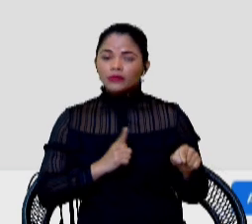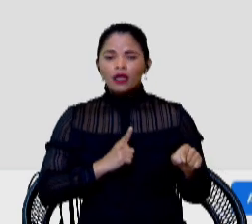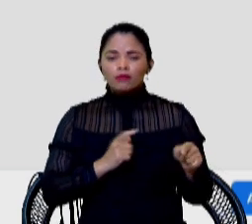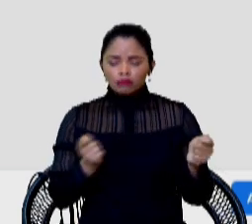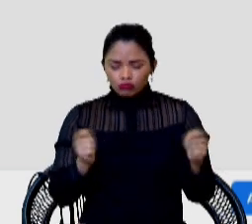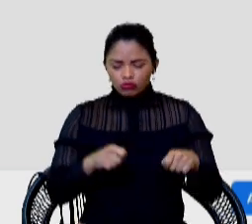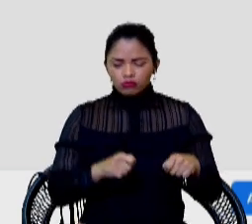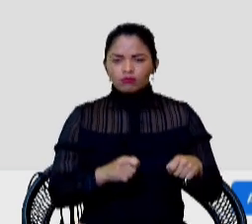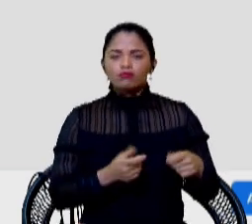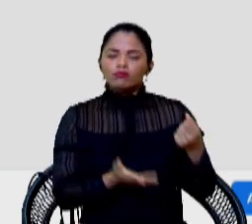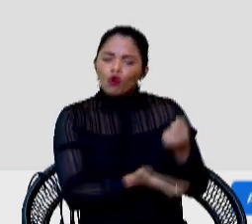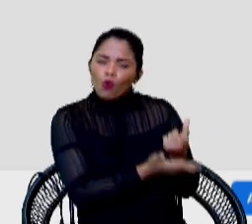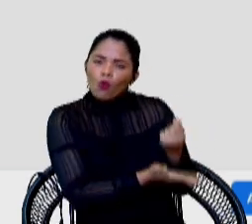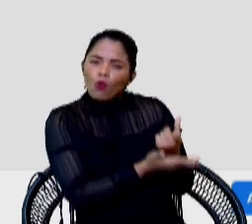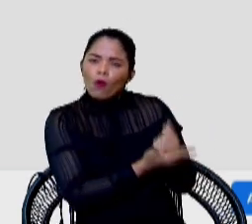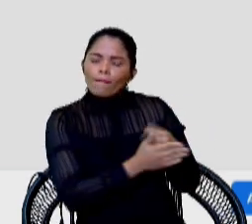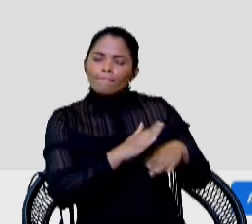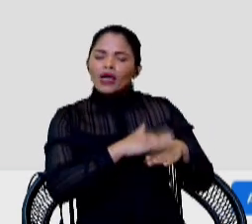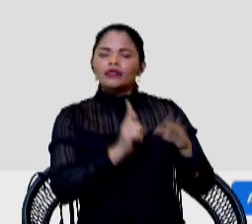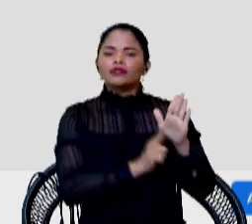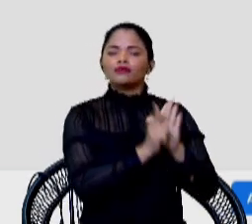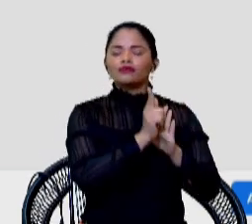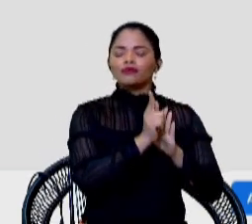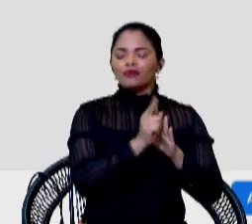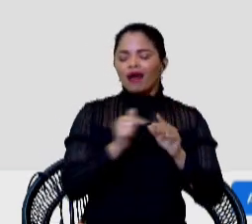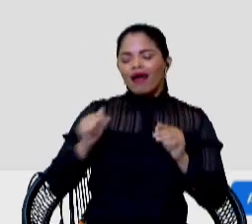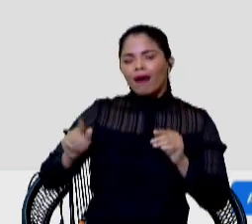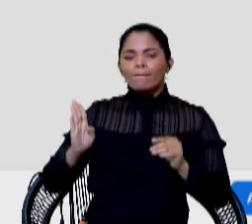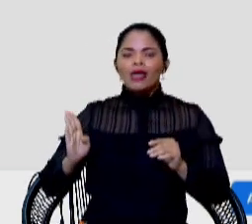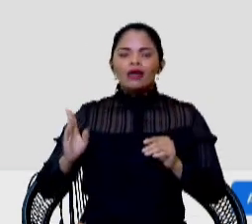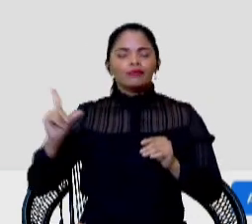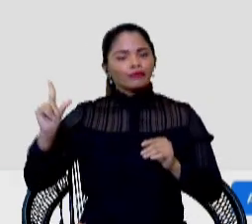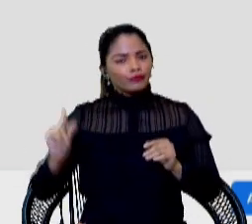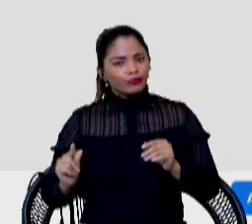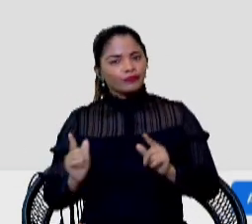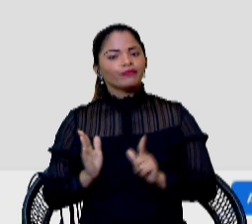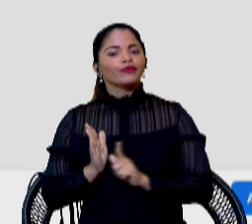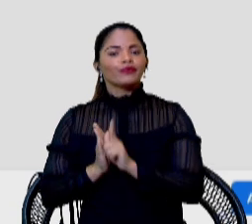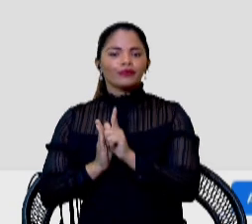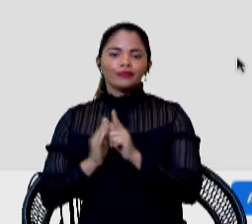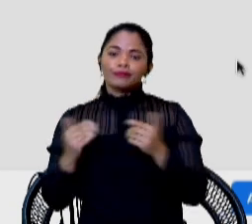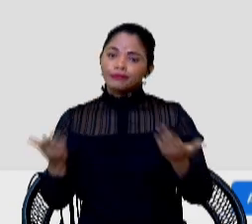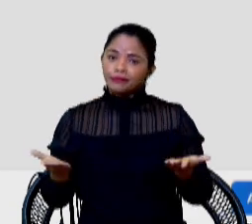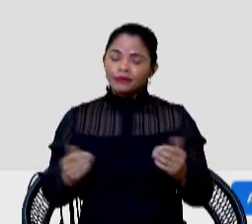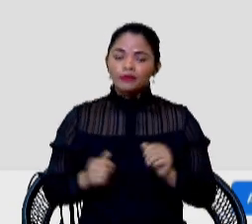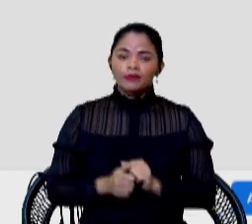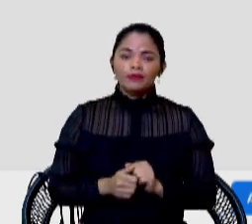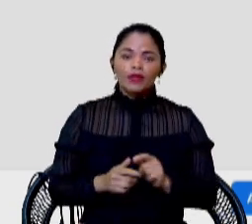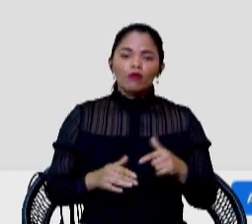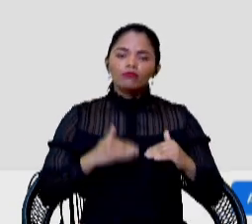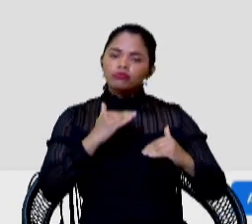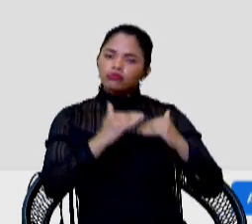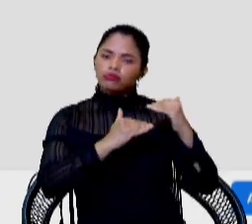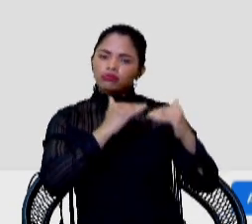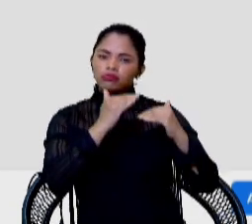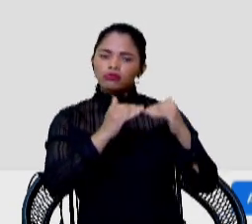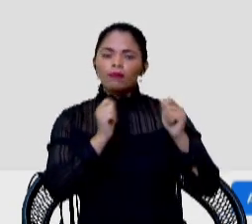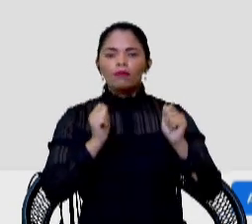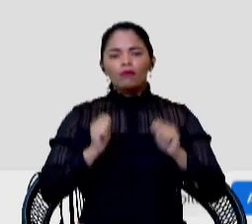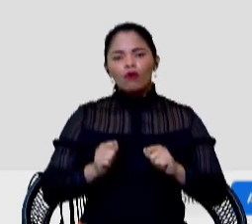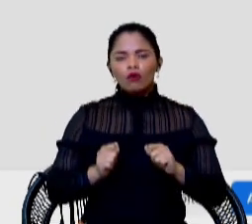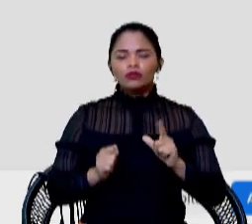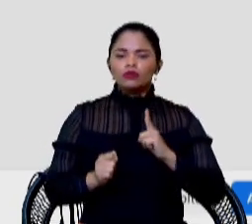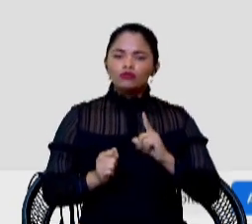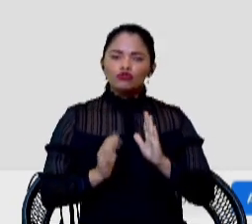tá consumindo, tá trazendo mais resultado do que o B, por exemplo. Beleza? Aí vamos avançando, ou vocês podem avançar por aqui, ou vocês podem